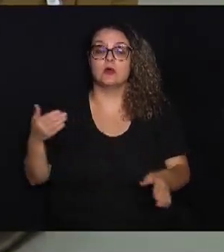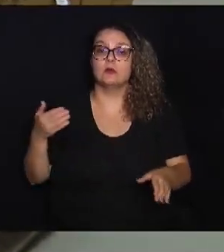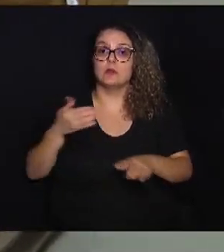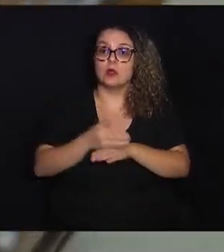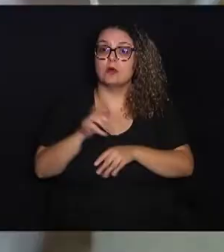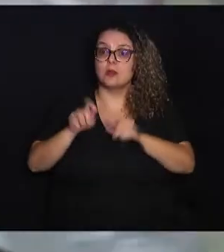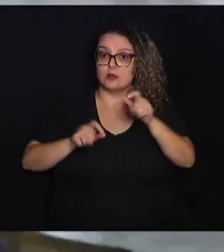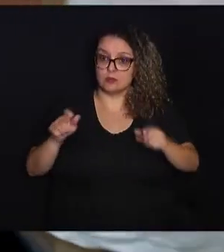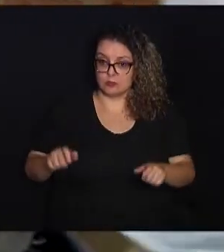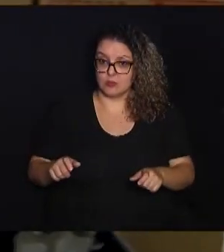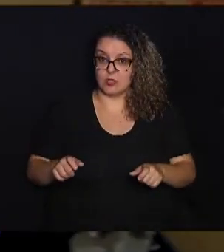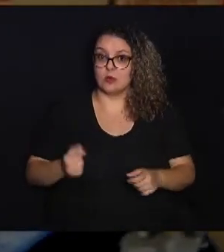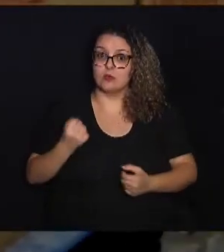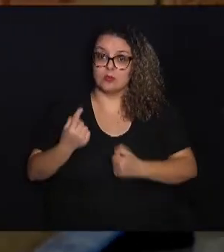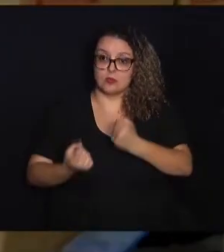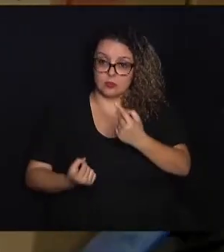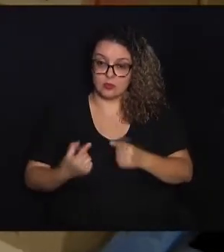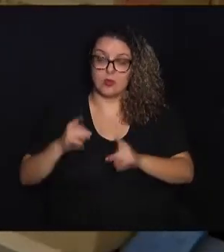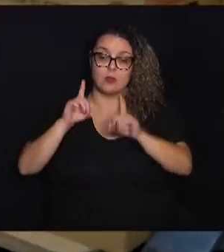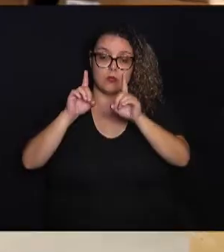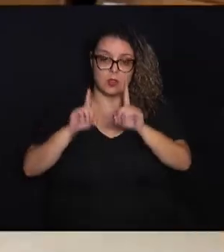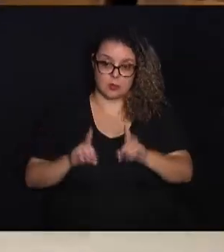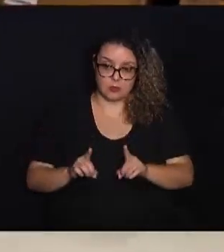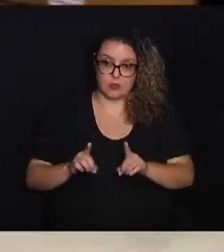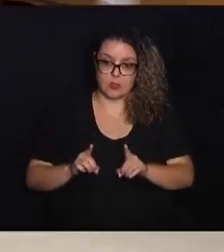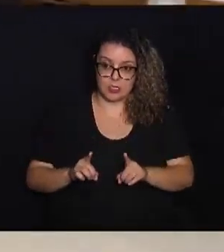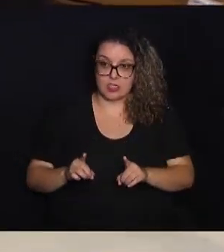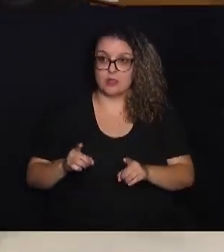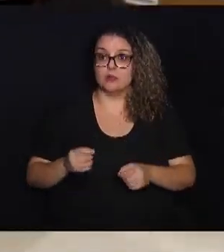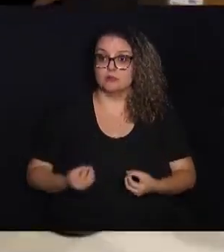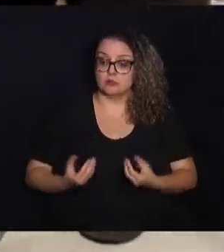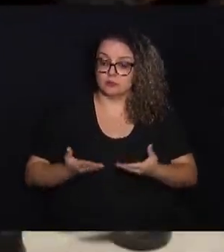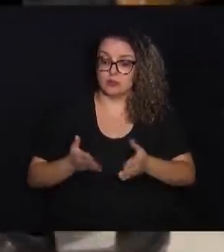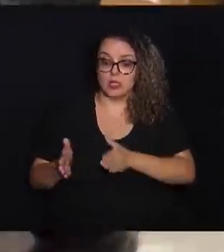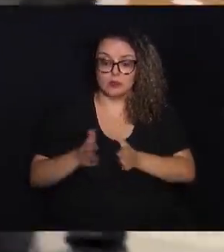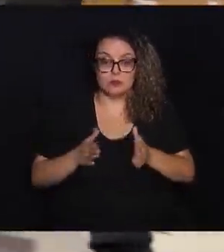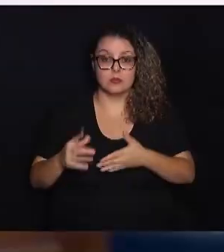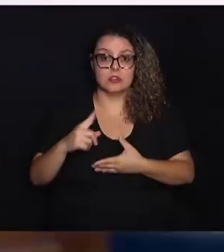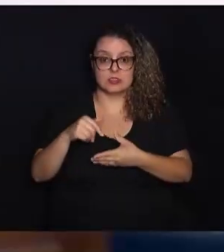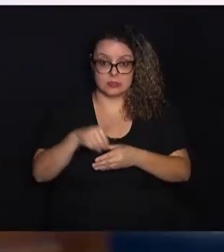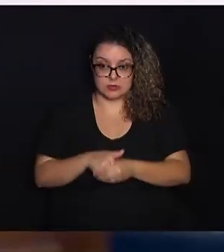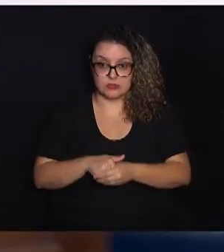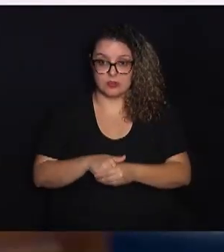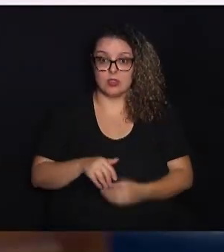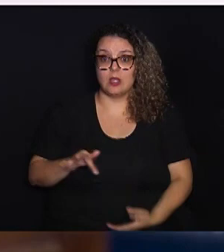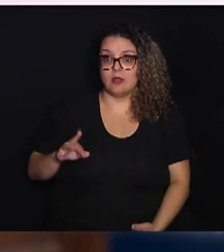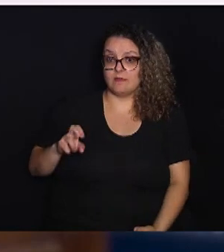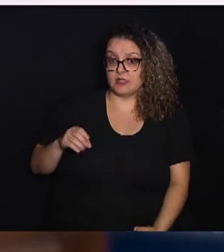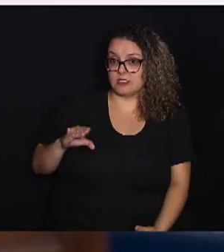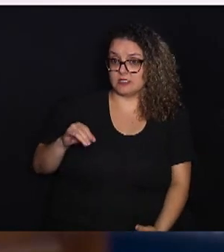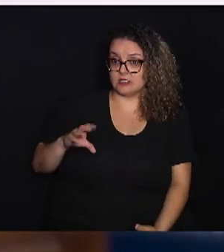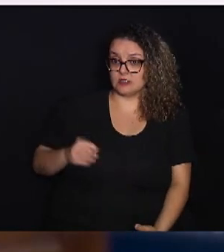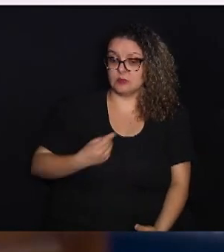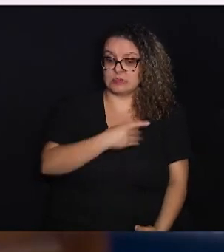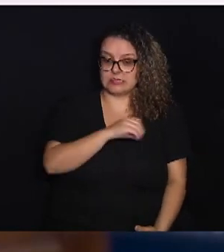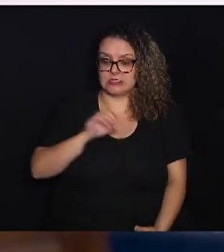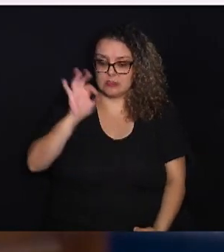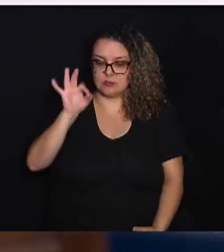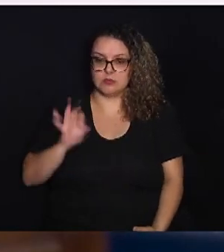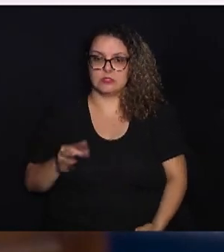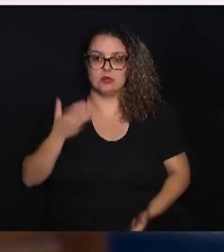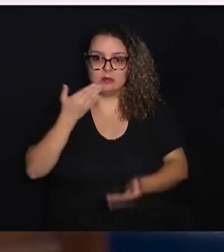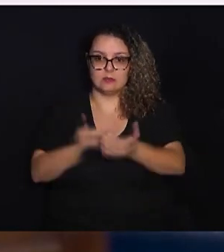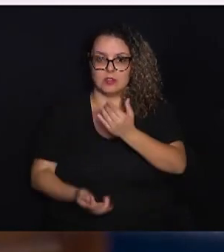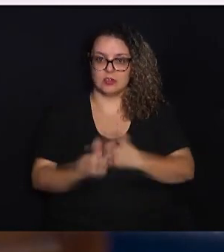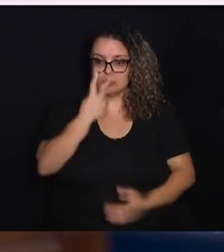de pessoas com alguma deficiência, provendo a acessibilidade nas eleições. Francisco perdeu 100% da visão há